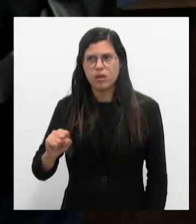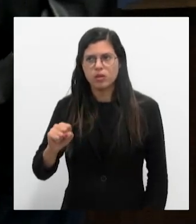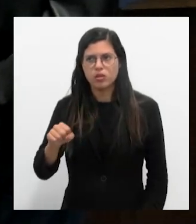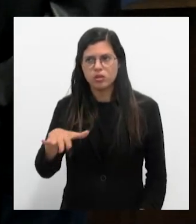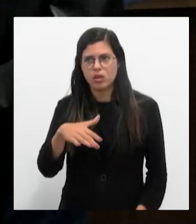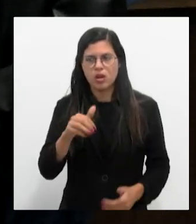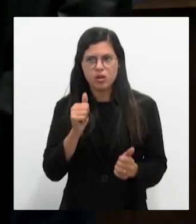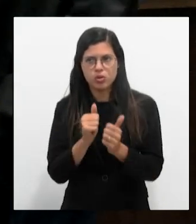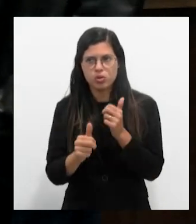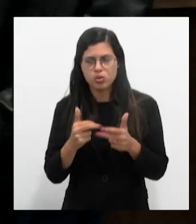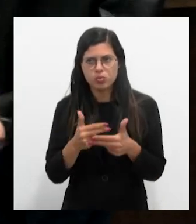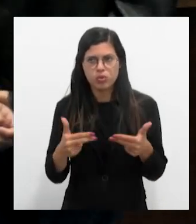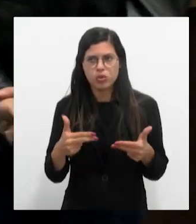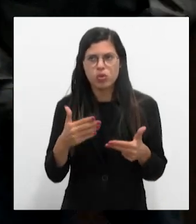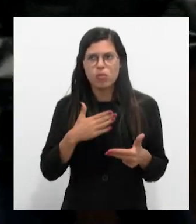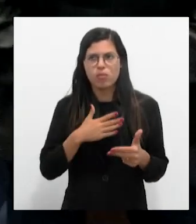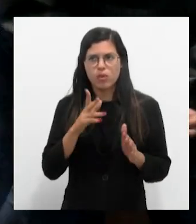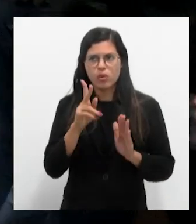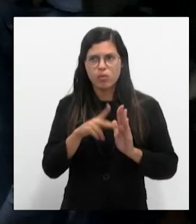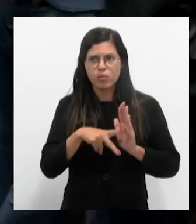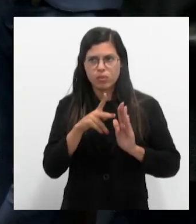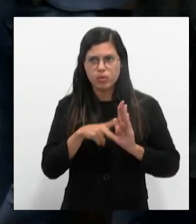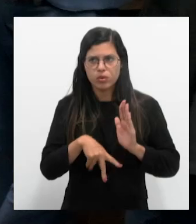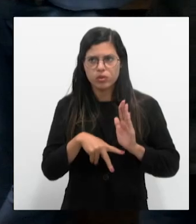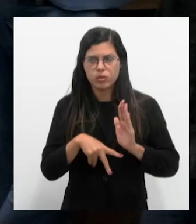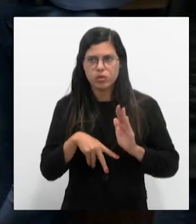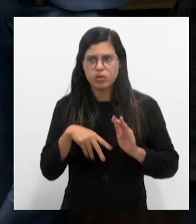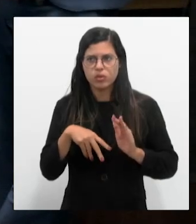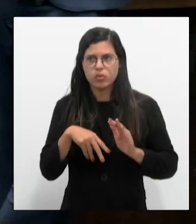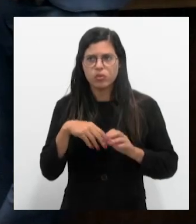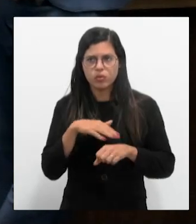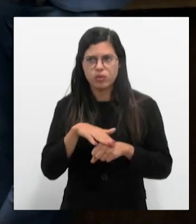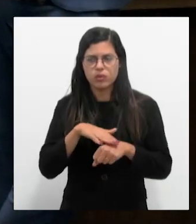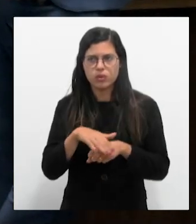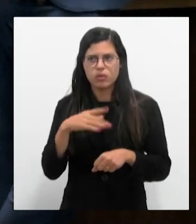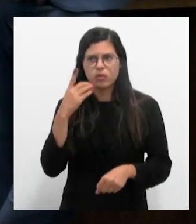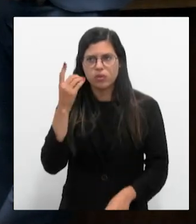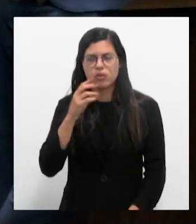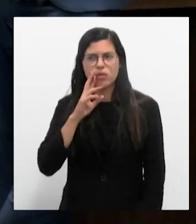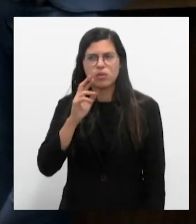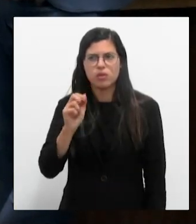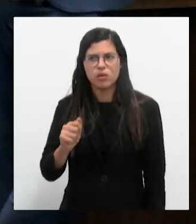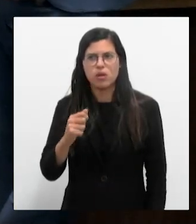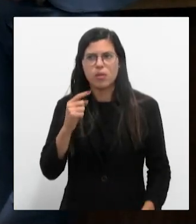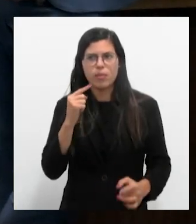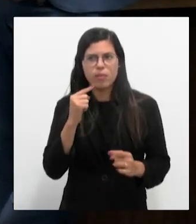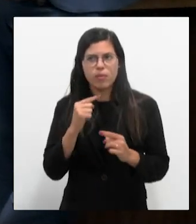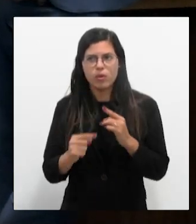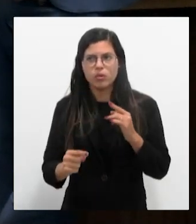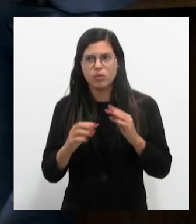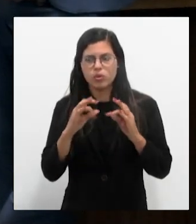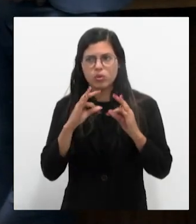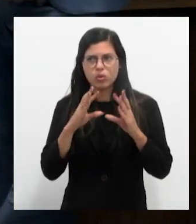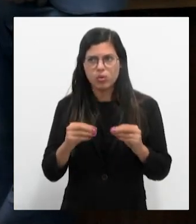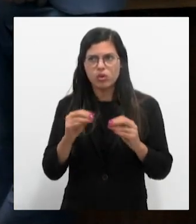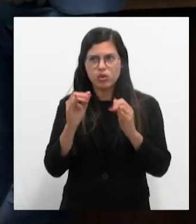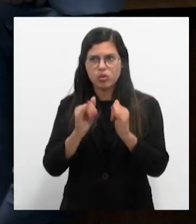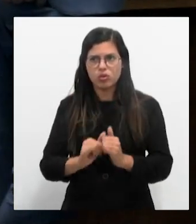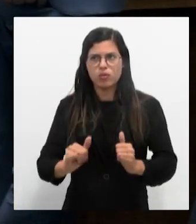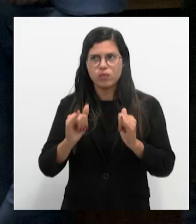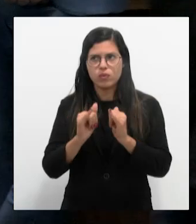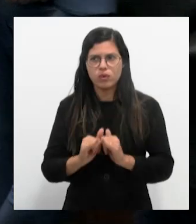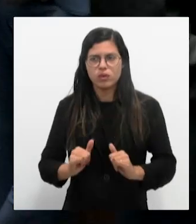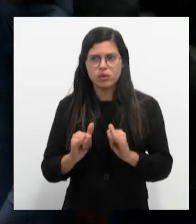esportivo. O meu projeto, que eu acredito que deva ser pensado, até estou conversando com o deputado Amorim, ele proíbe toda e qualquer tipo de